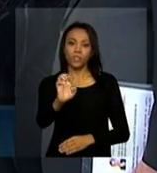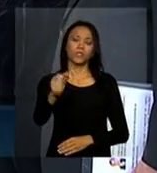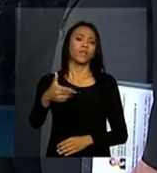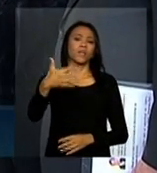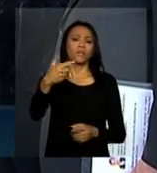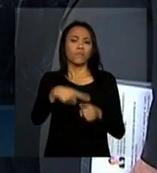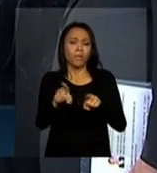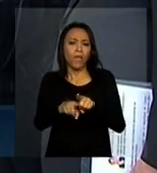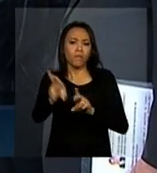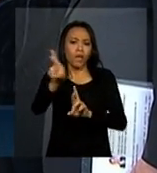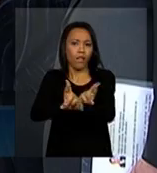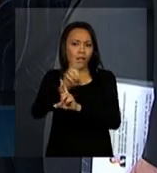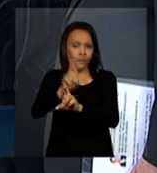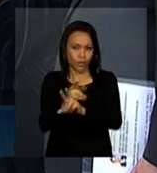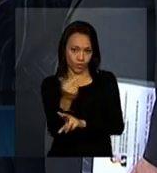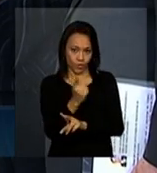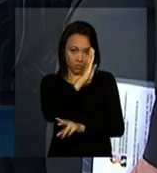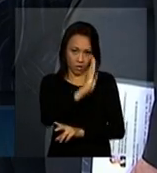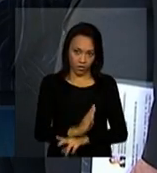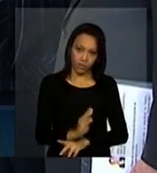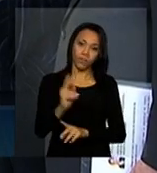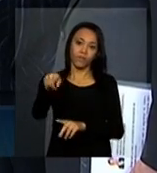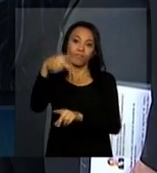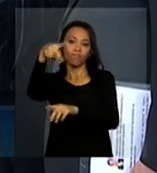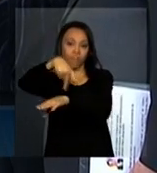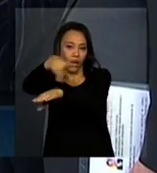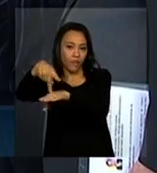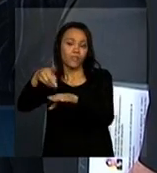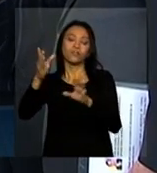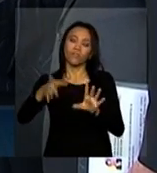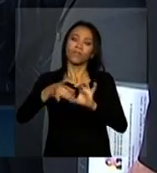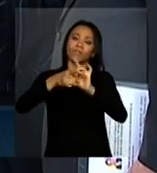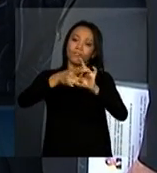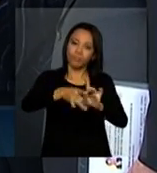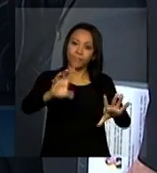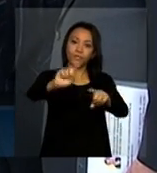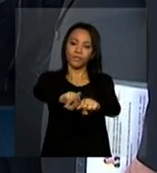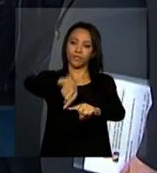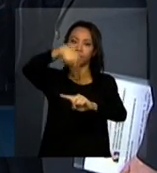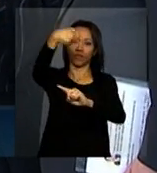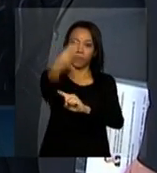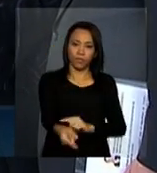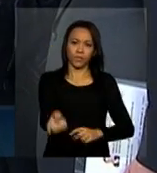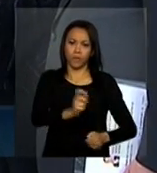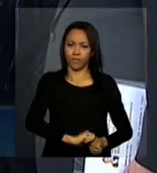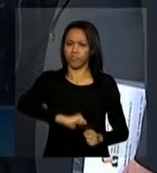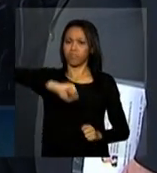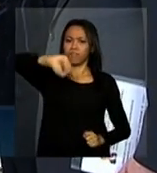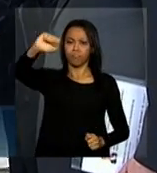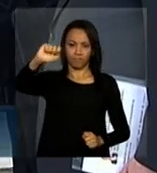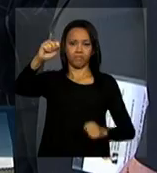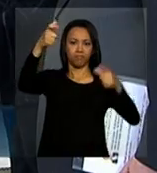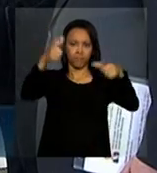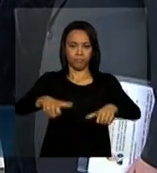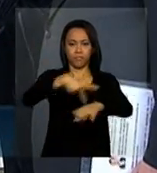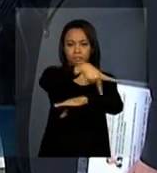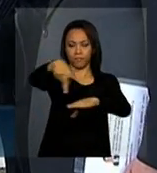relações diplomáticas entre os dois países foram estabelecidas após a independência do Líbano.